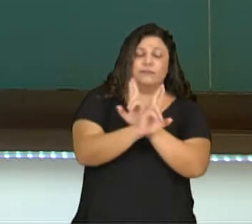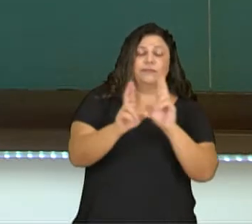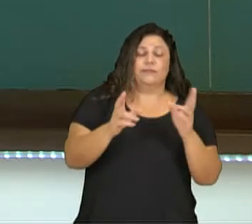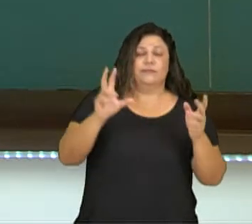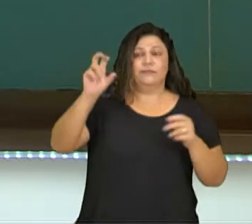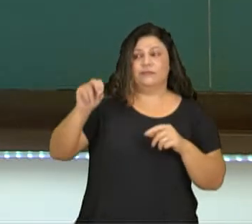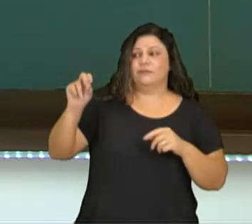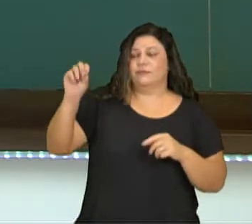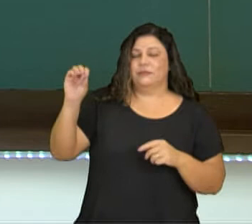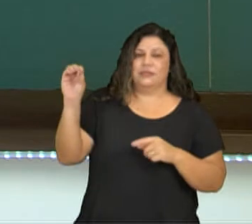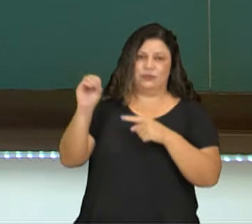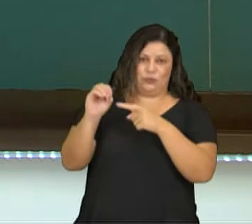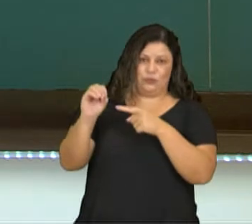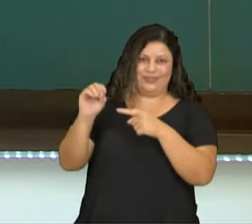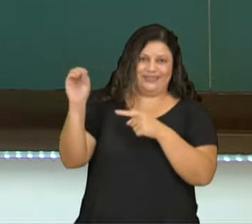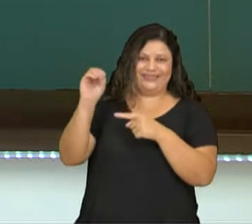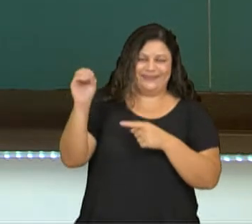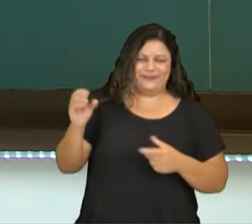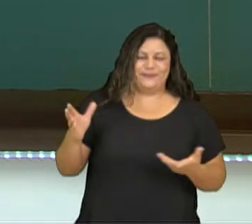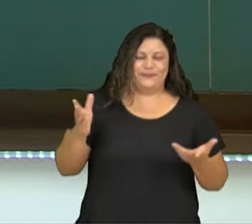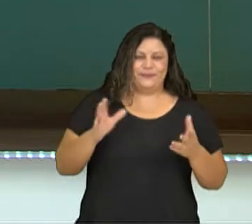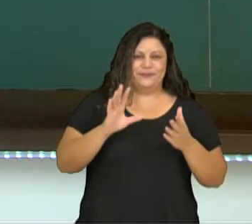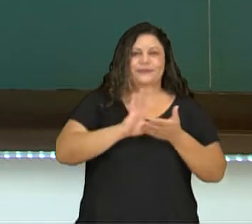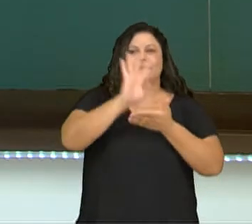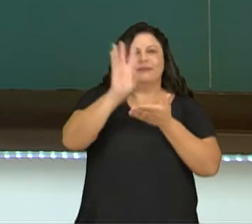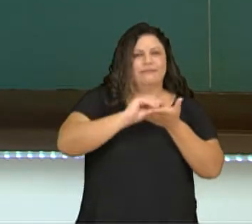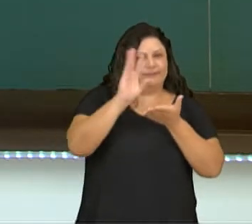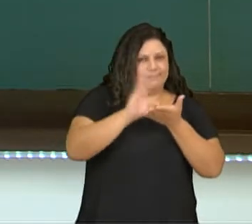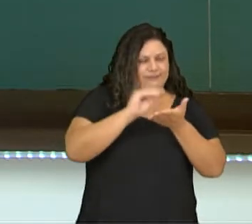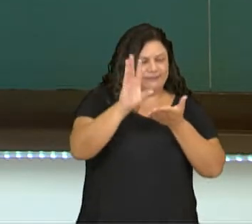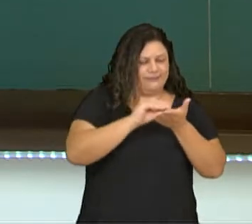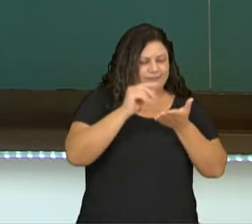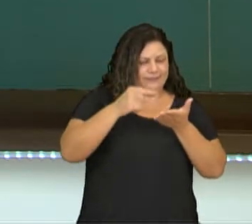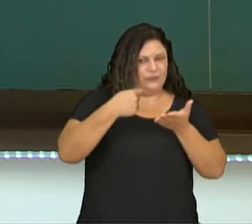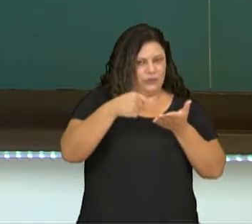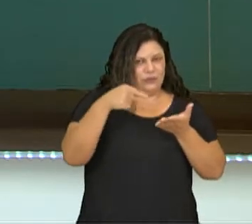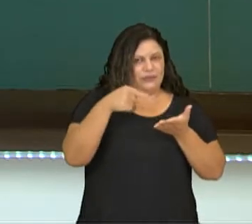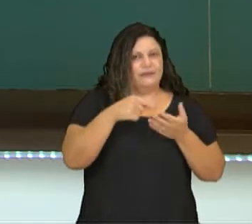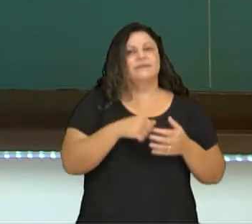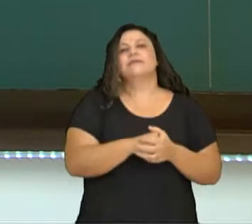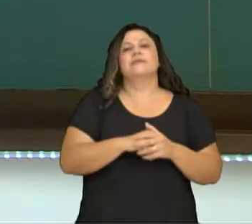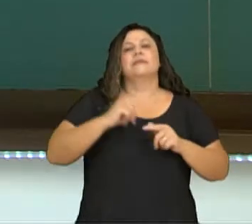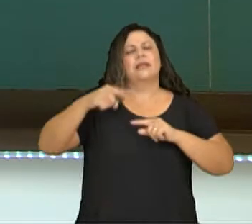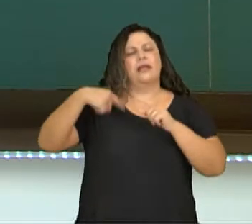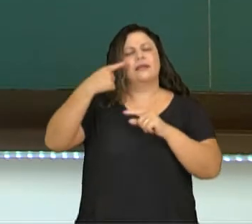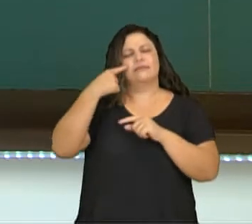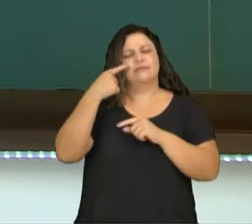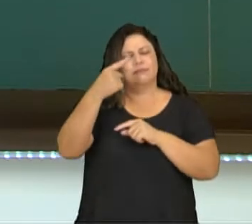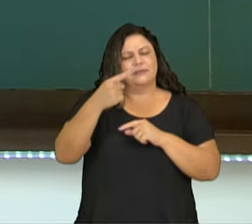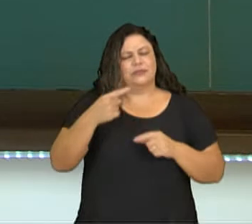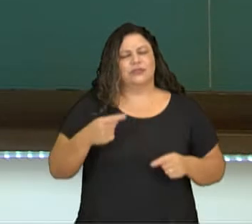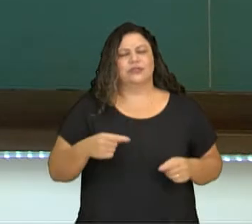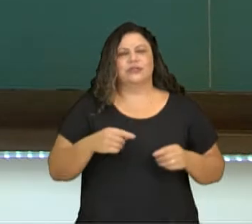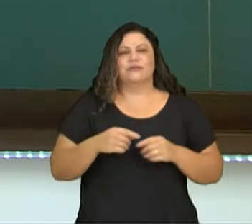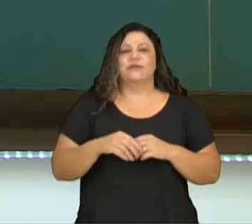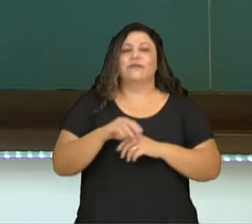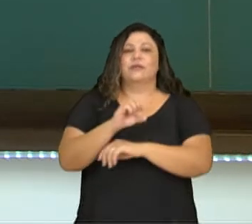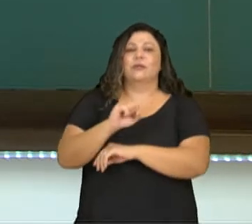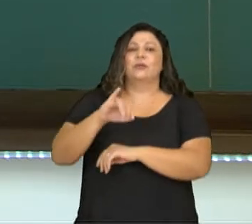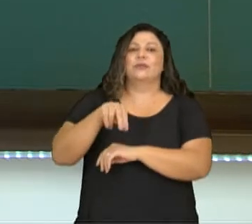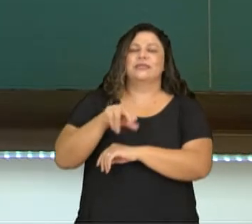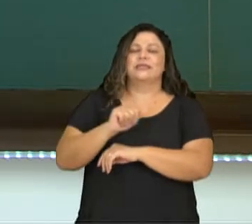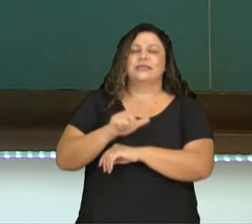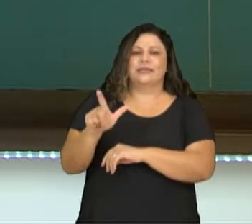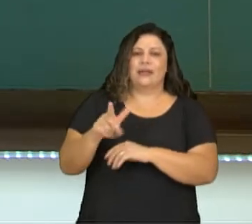ângulo de 50 graus. Anotem em módulo, mais para frente nós vamos olhar aí questões de sinais, mas por enquanto somente o